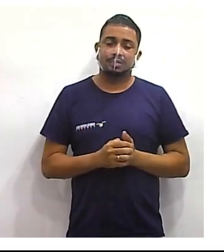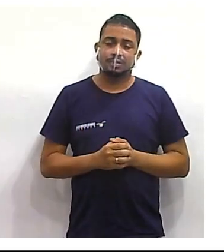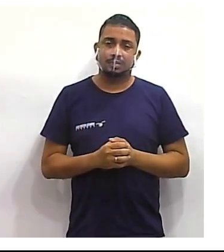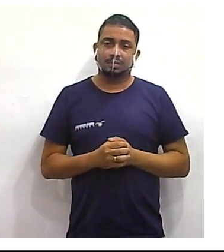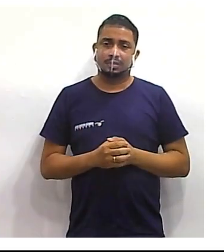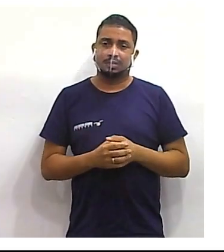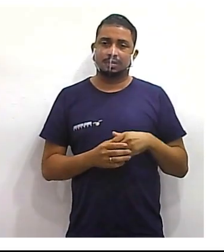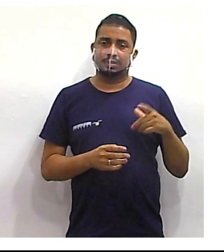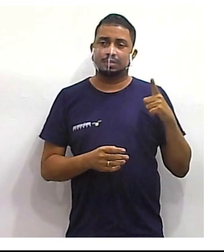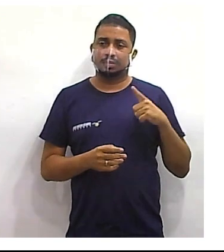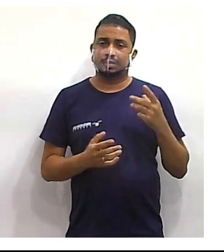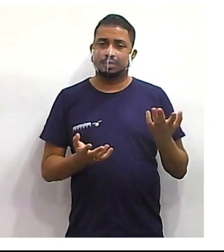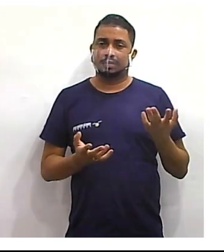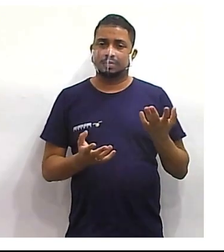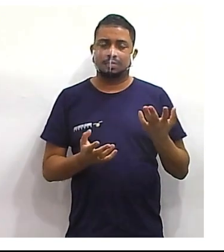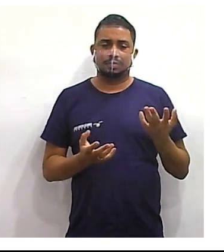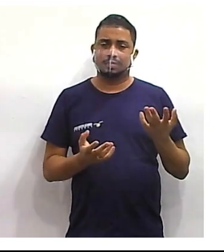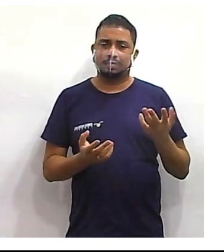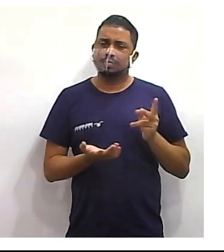uma